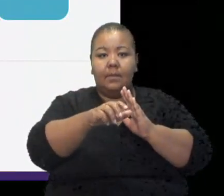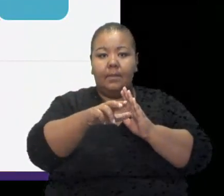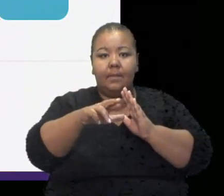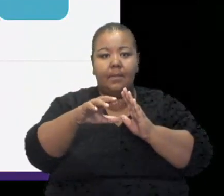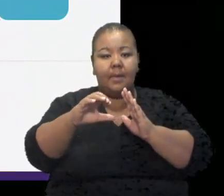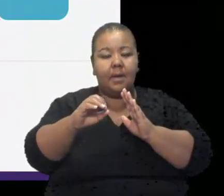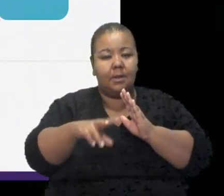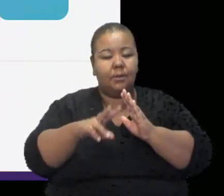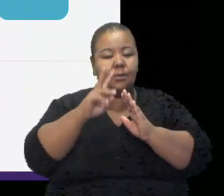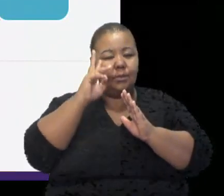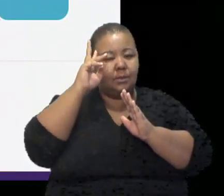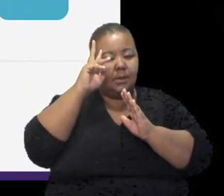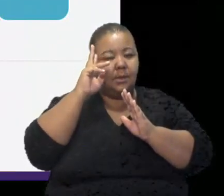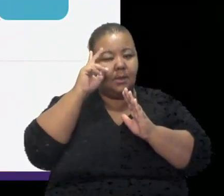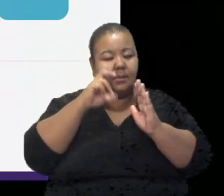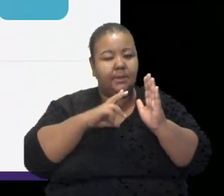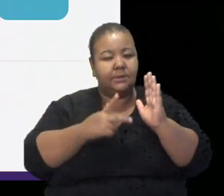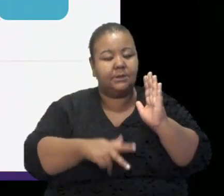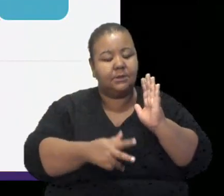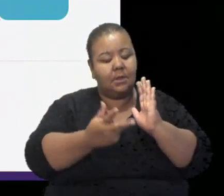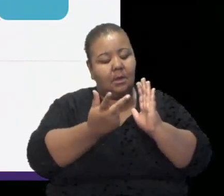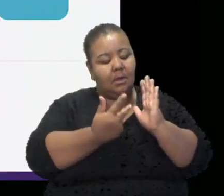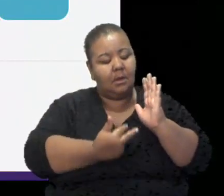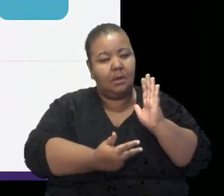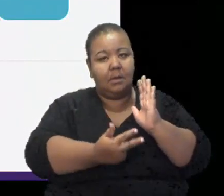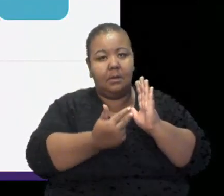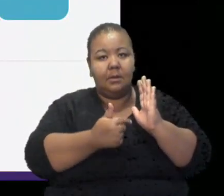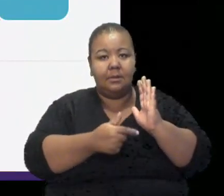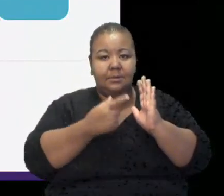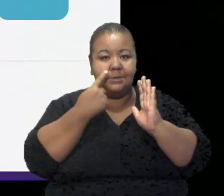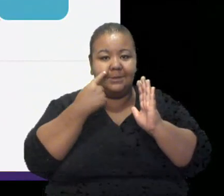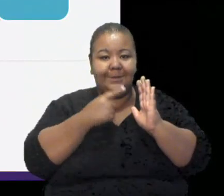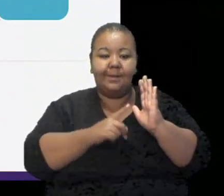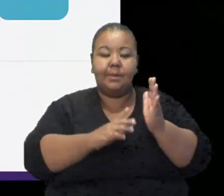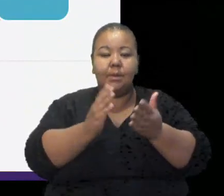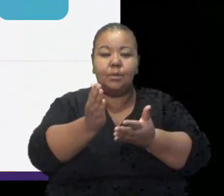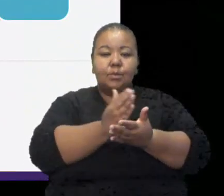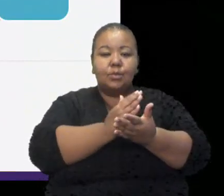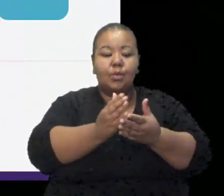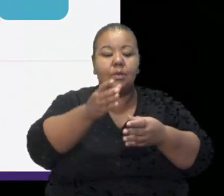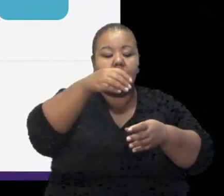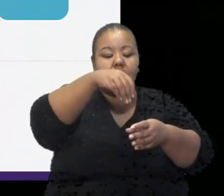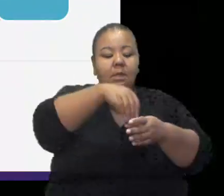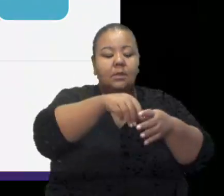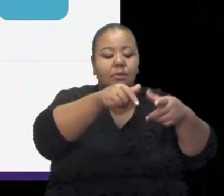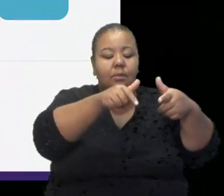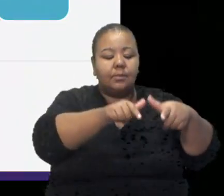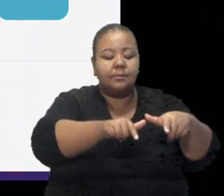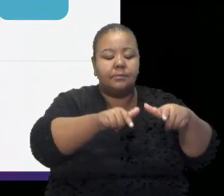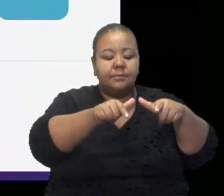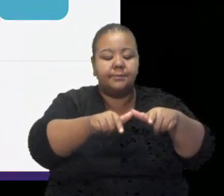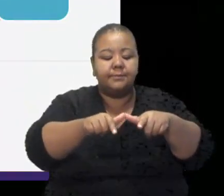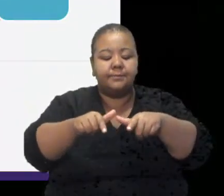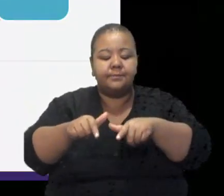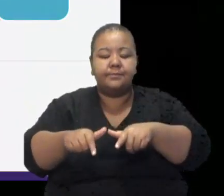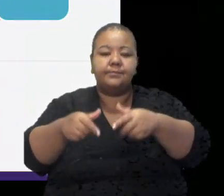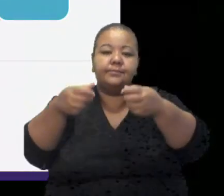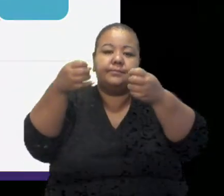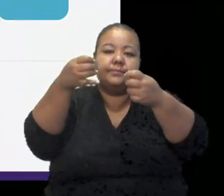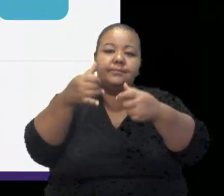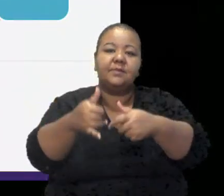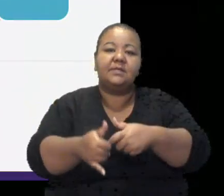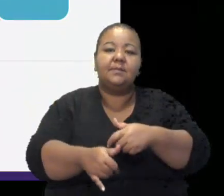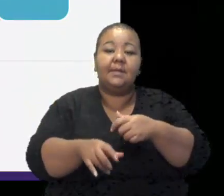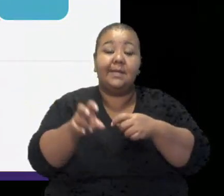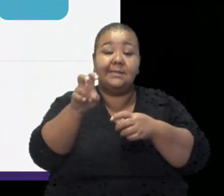lá que a gente tinha aquela figura que fazia os desenhos? Ó? Então toda a parte macro do processo. Então ele vai falando 5